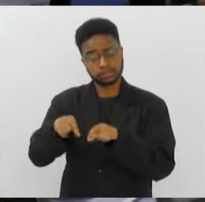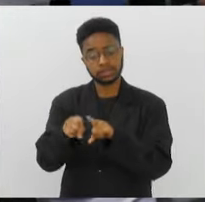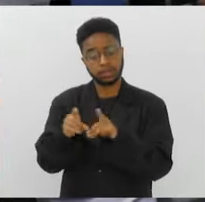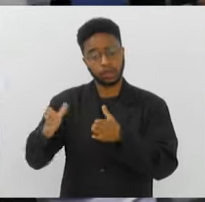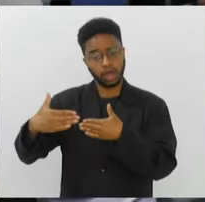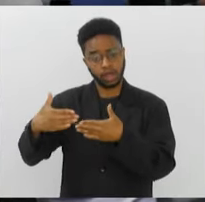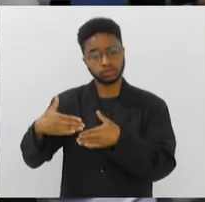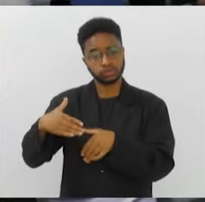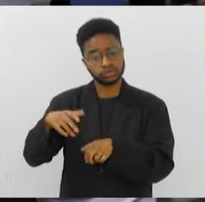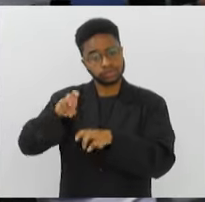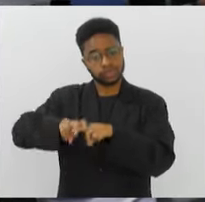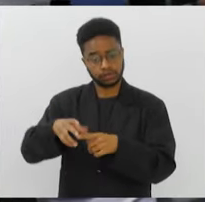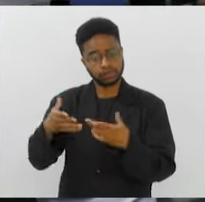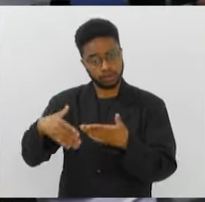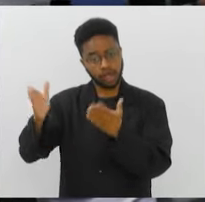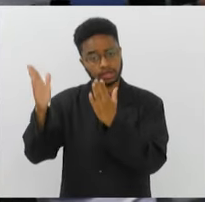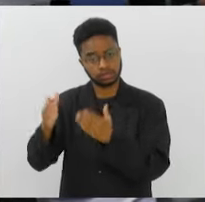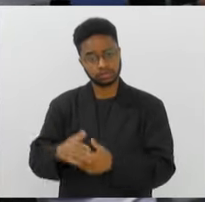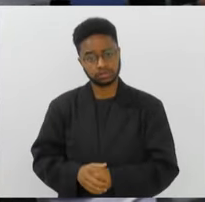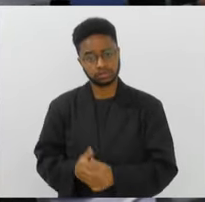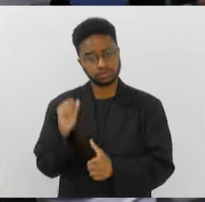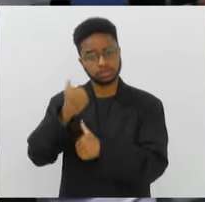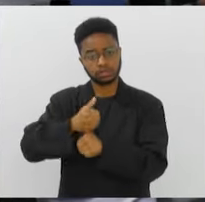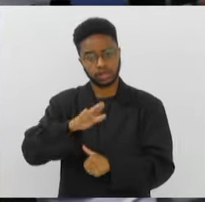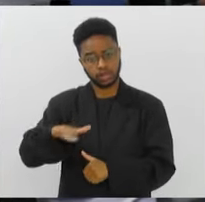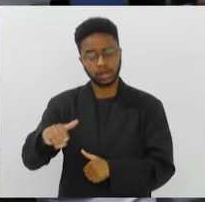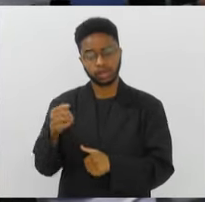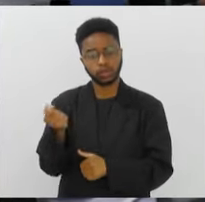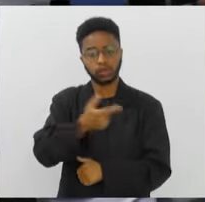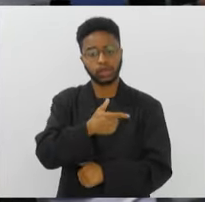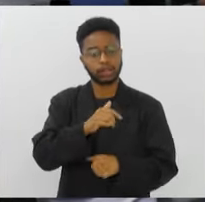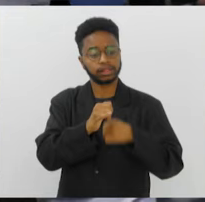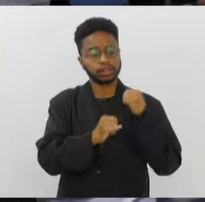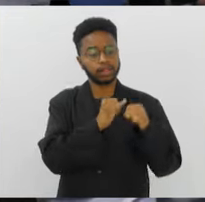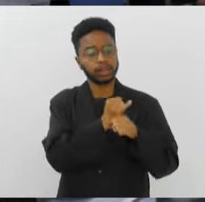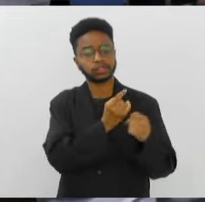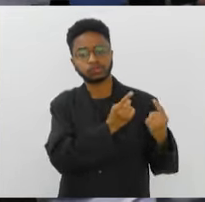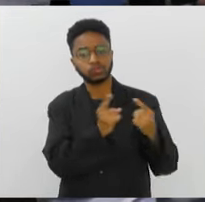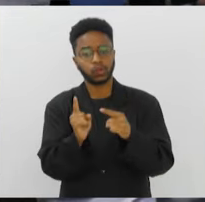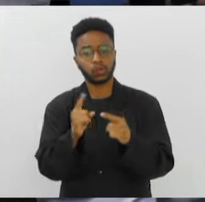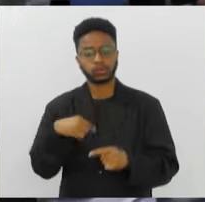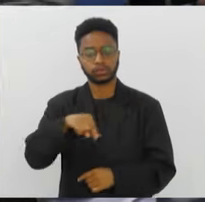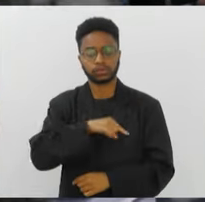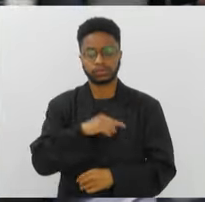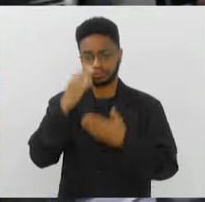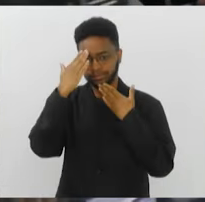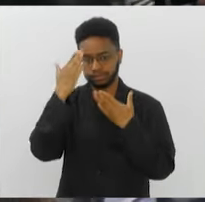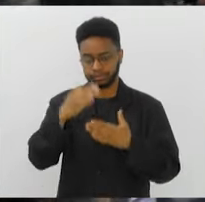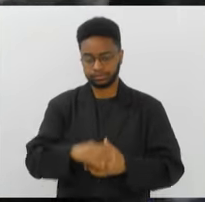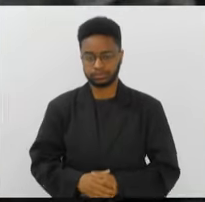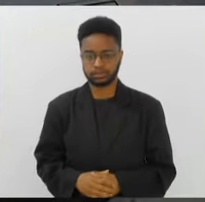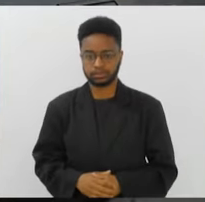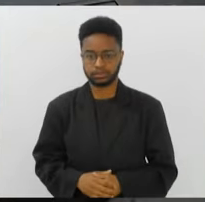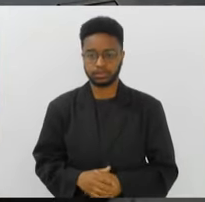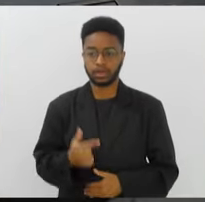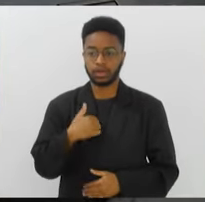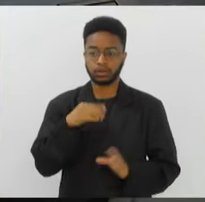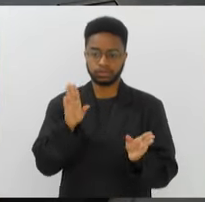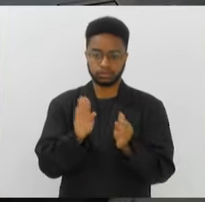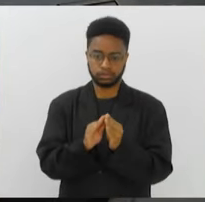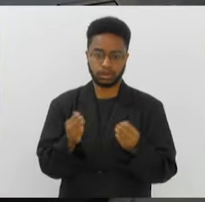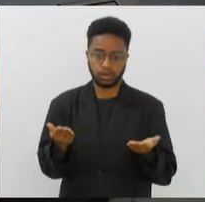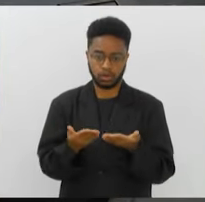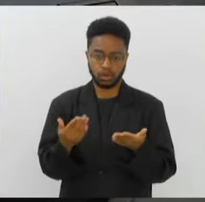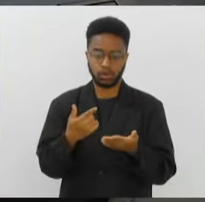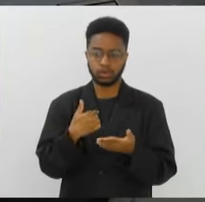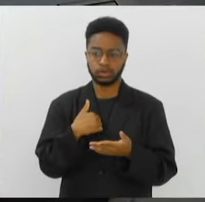Senta no caixote, porra! No lugar das crianças, ao invés de ficar na internet perdendo tempo atacando a gente. Muito obrigado. Senhor presidente, para concluir, permitir a fala do